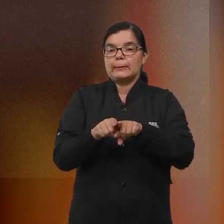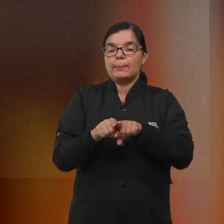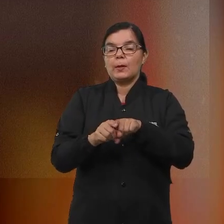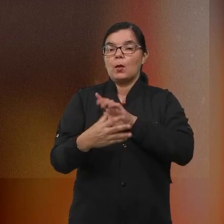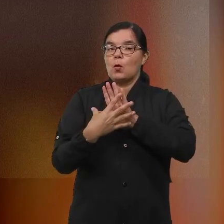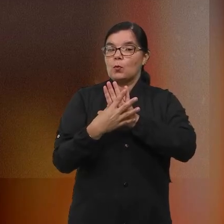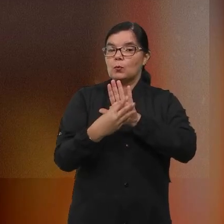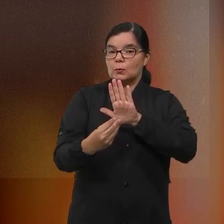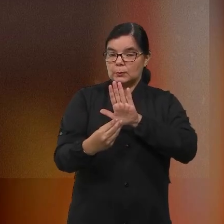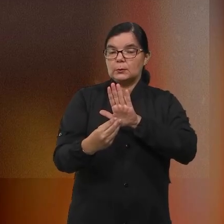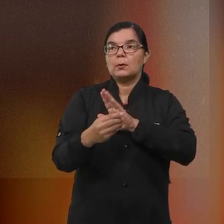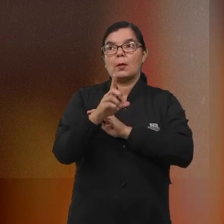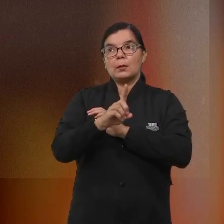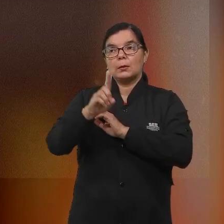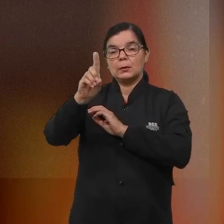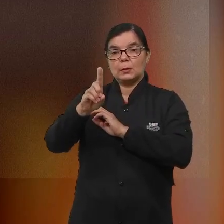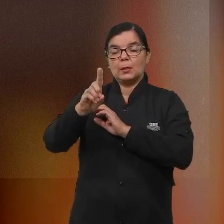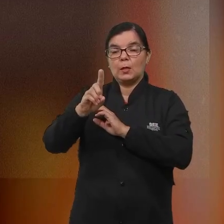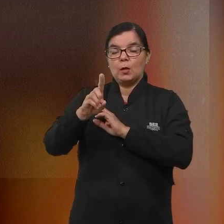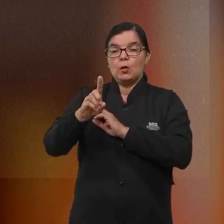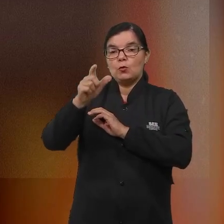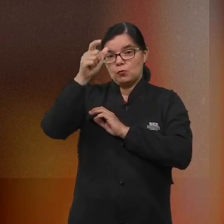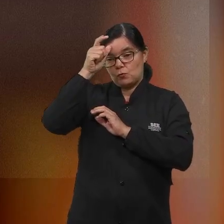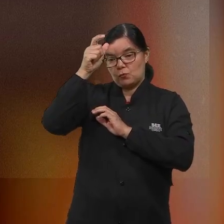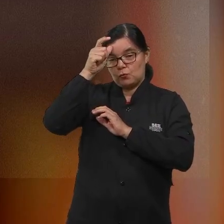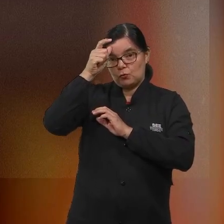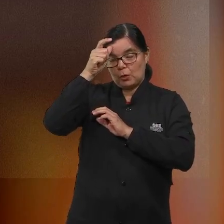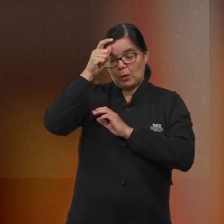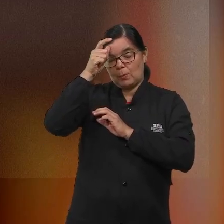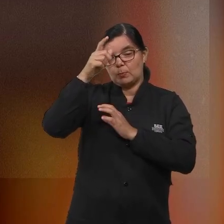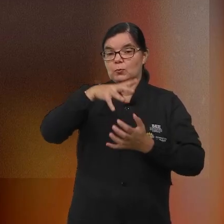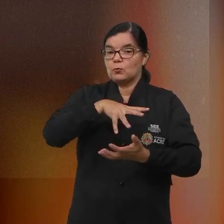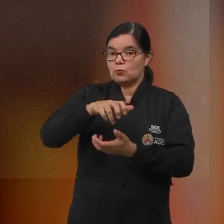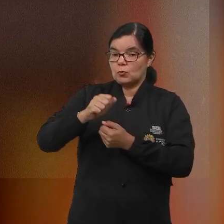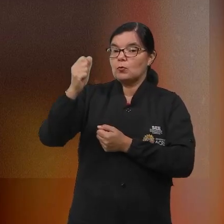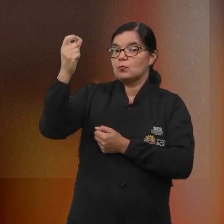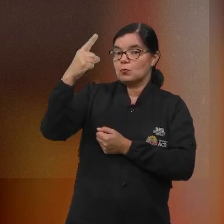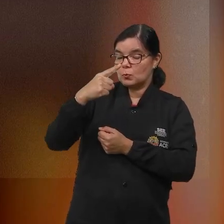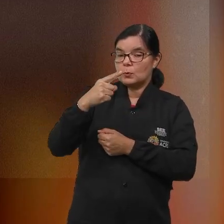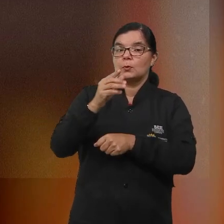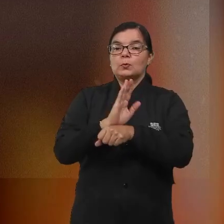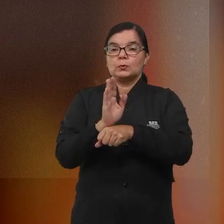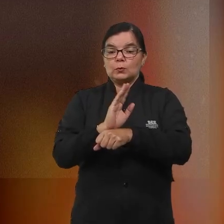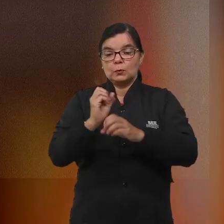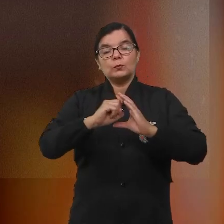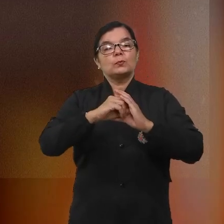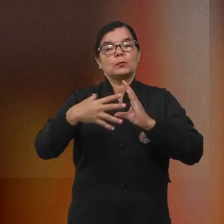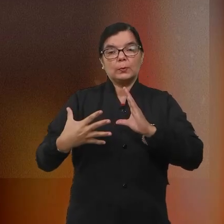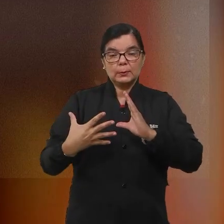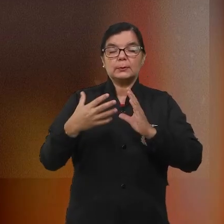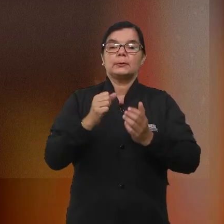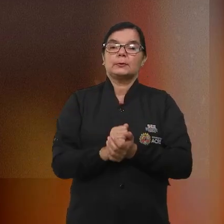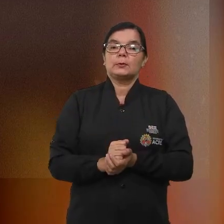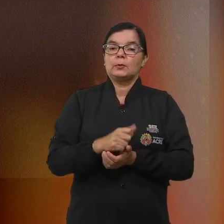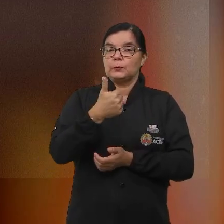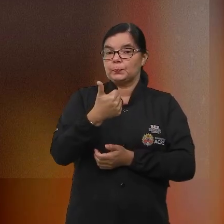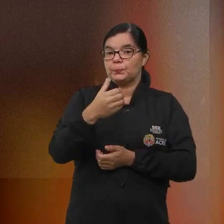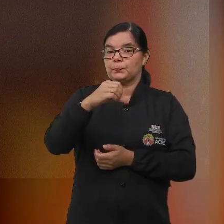o exemplo, Deus e o Diabo na Terra do Sol, é um exemplo de filmes com essa característica. Ele é